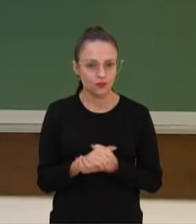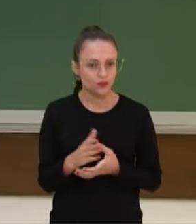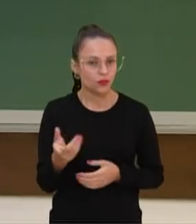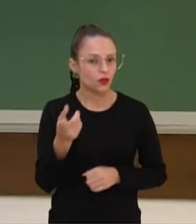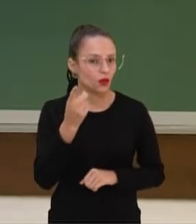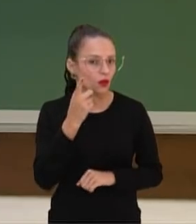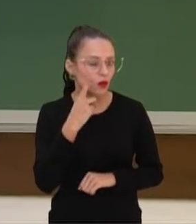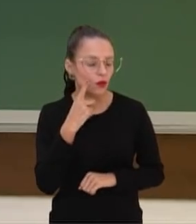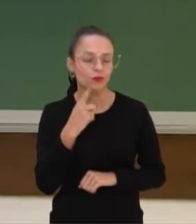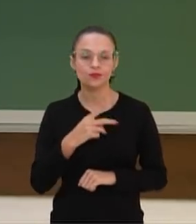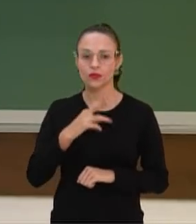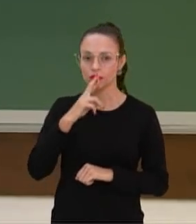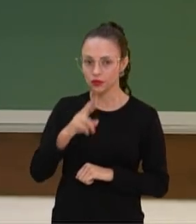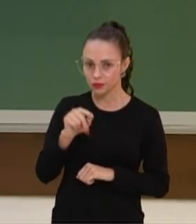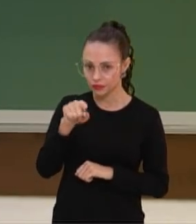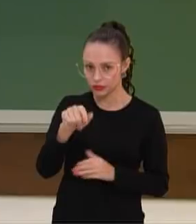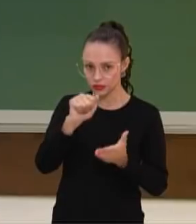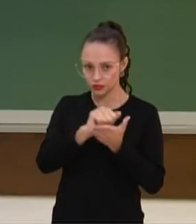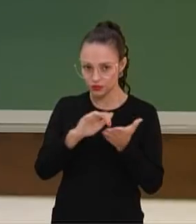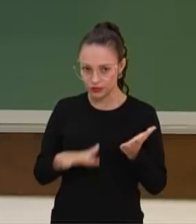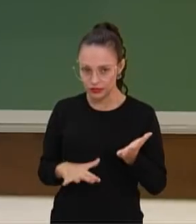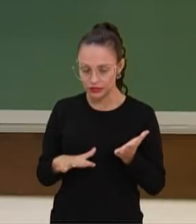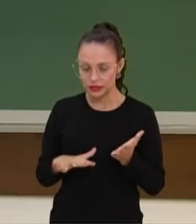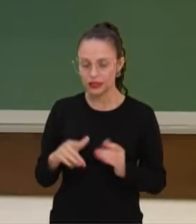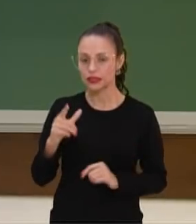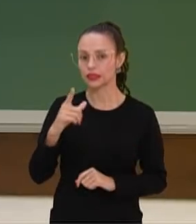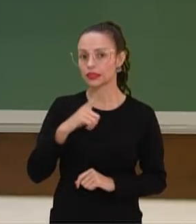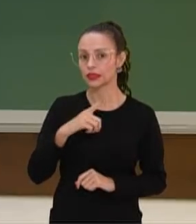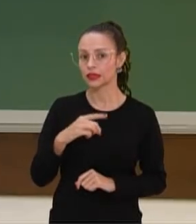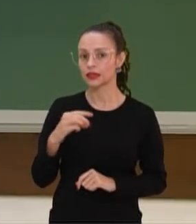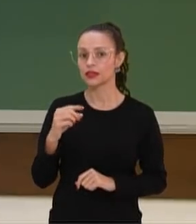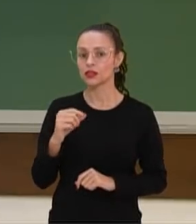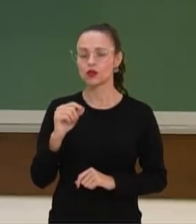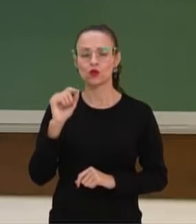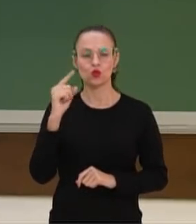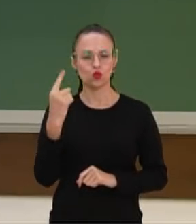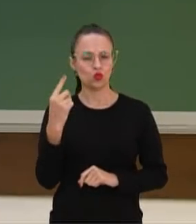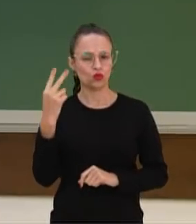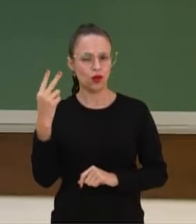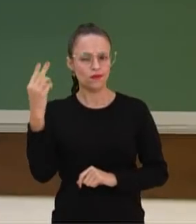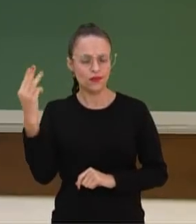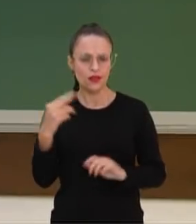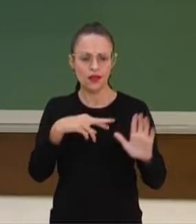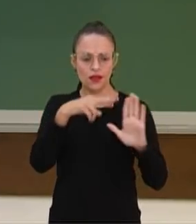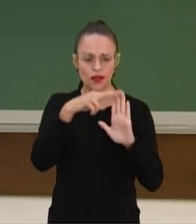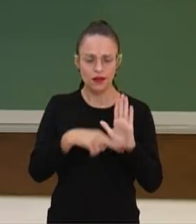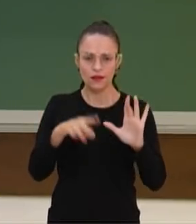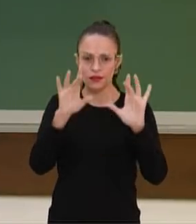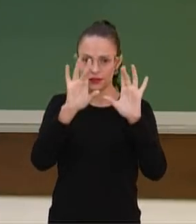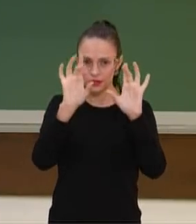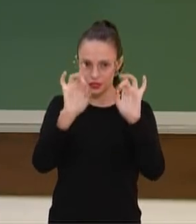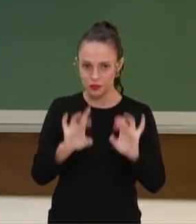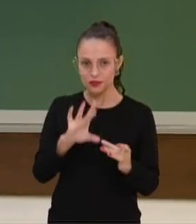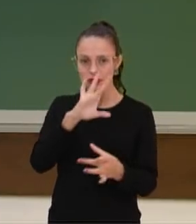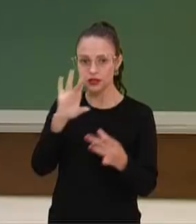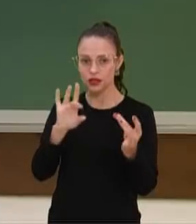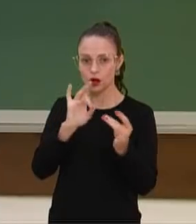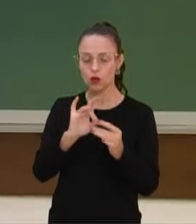Olha só, para resolver esse exercício você usou 3 casos especiais do logaritmo, hein? Aqui, no primeiro, para achar